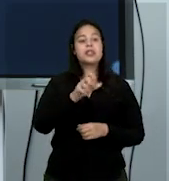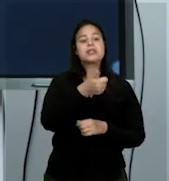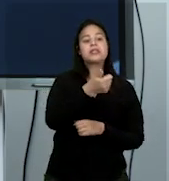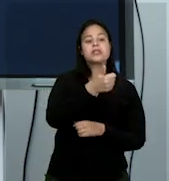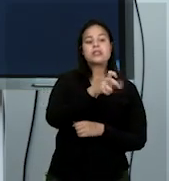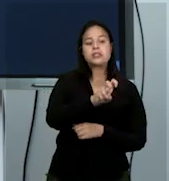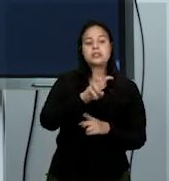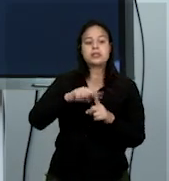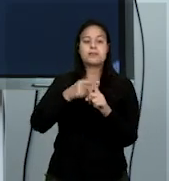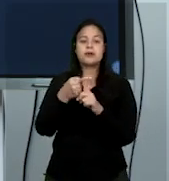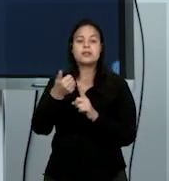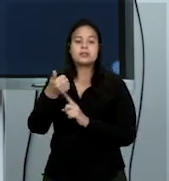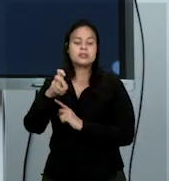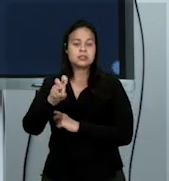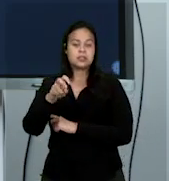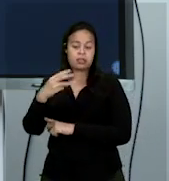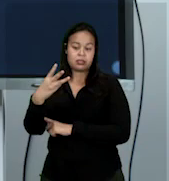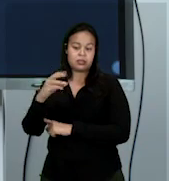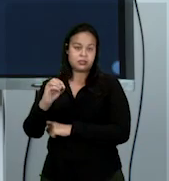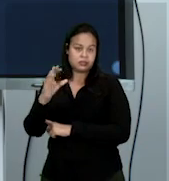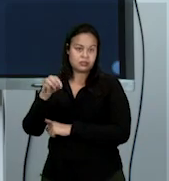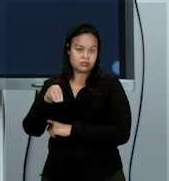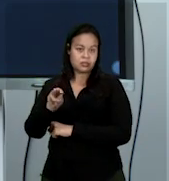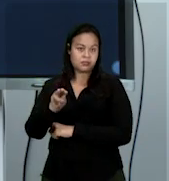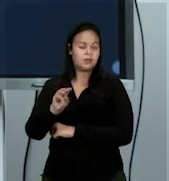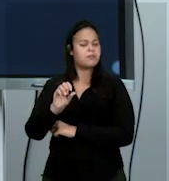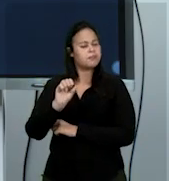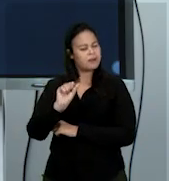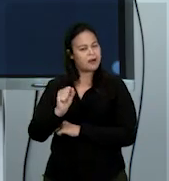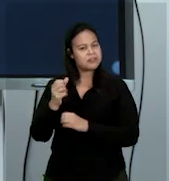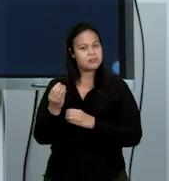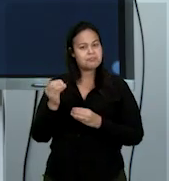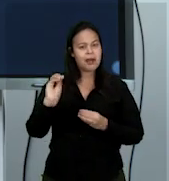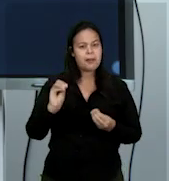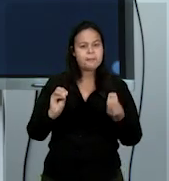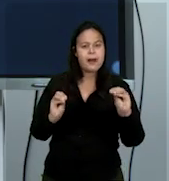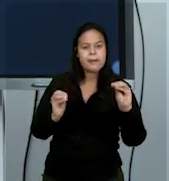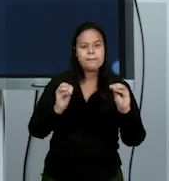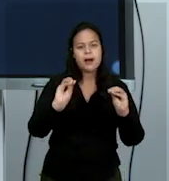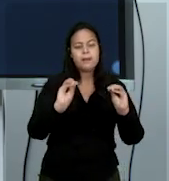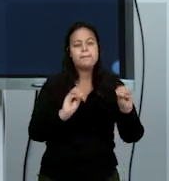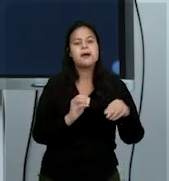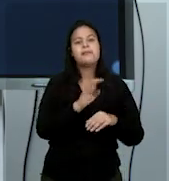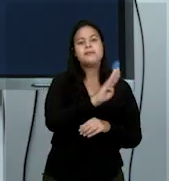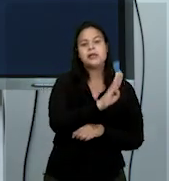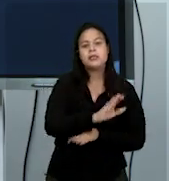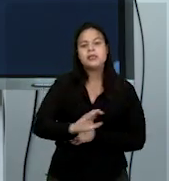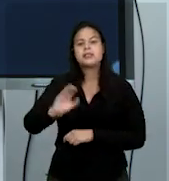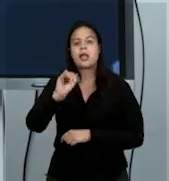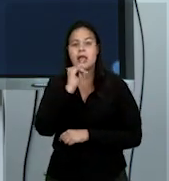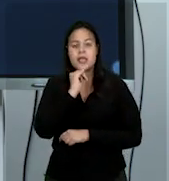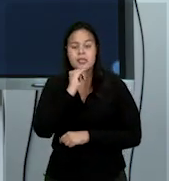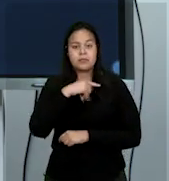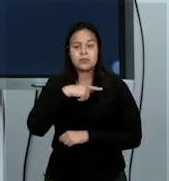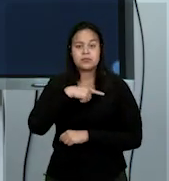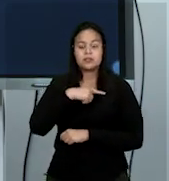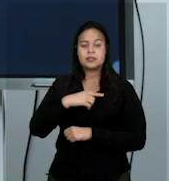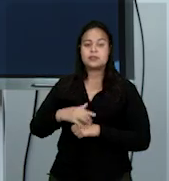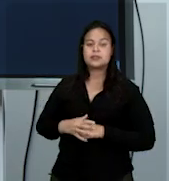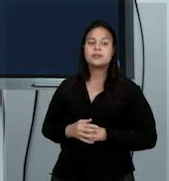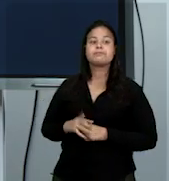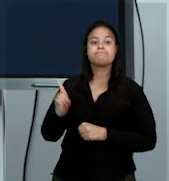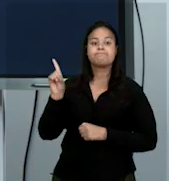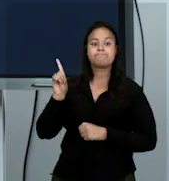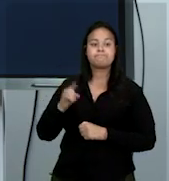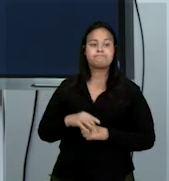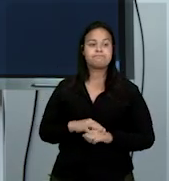15, 30 centímetros, né? Você pode até colocar, não é, que BC, por exemplo, se você quiser escrever melhorzinho, você pode